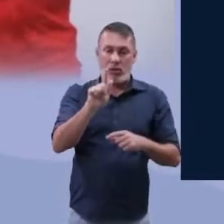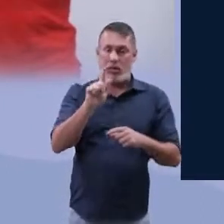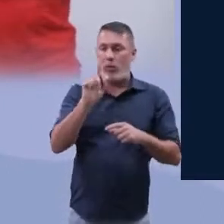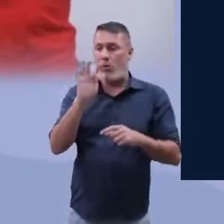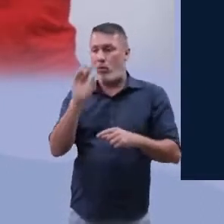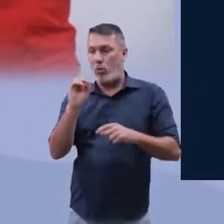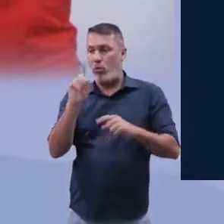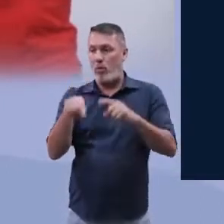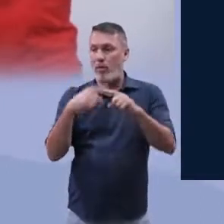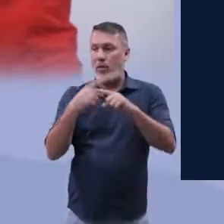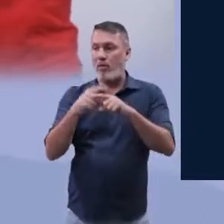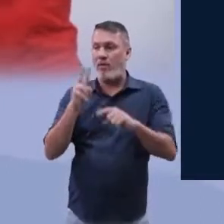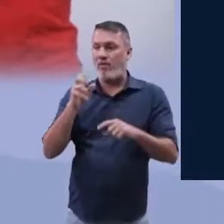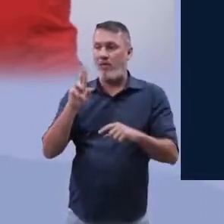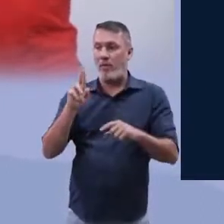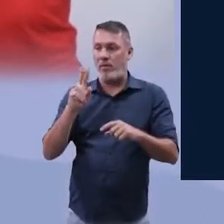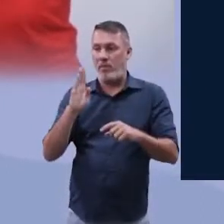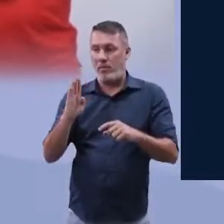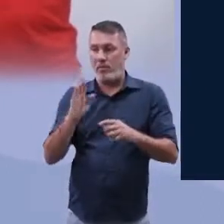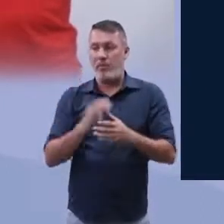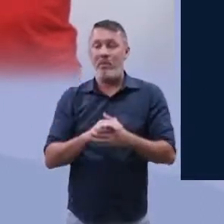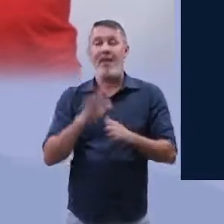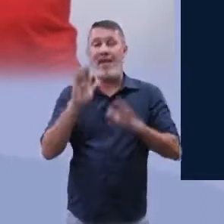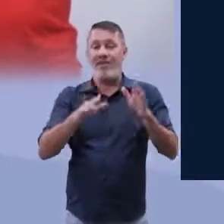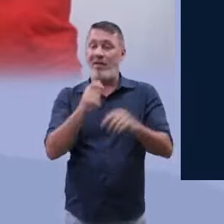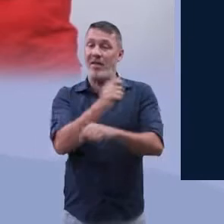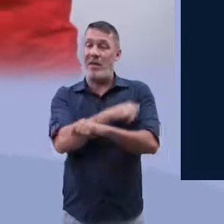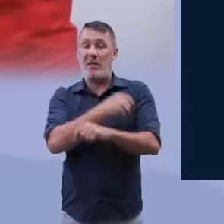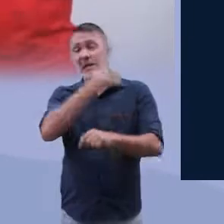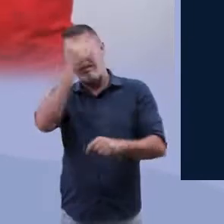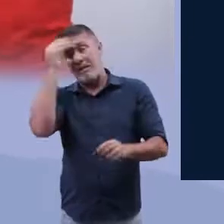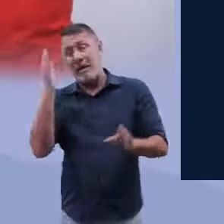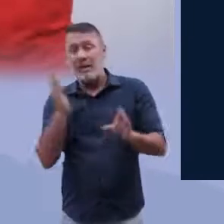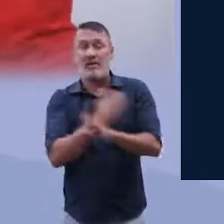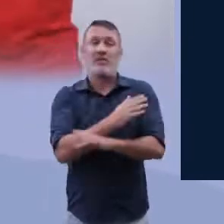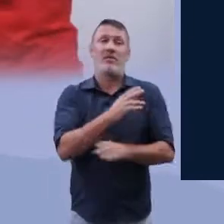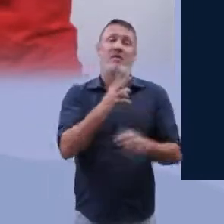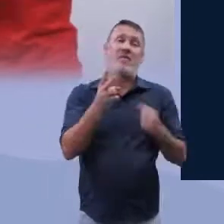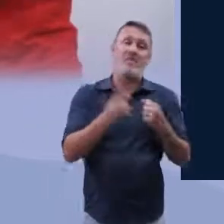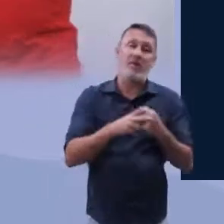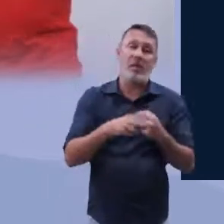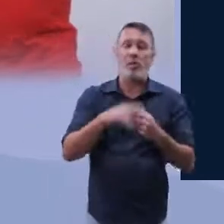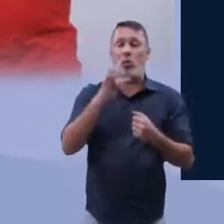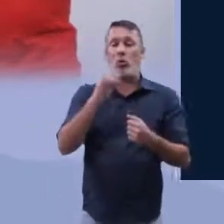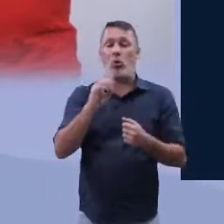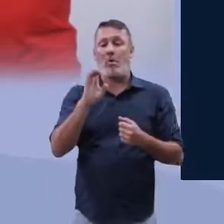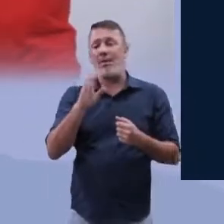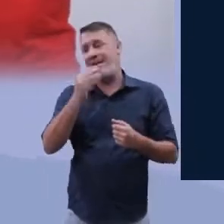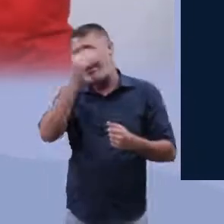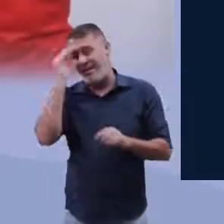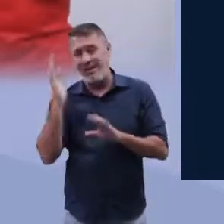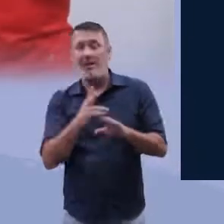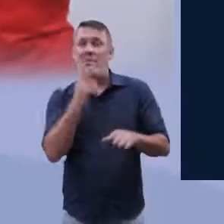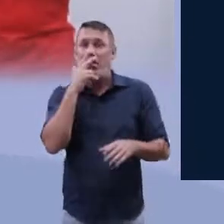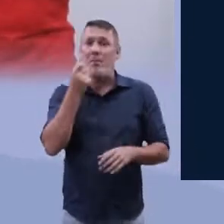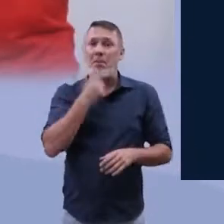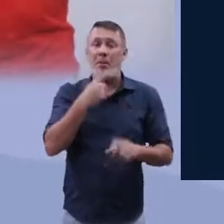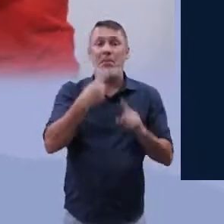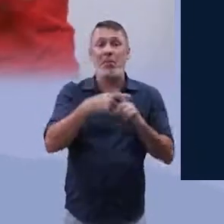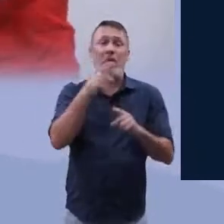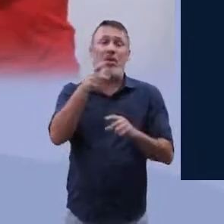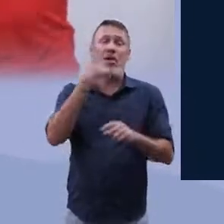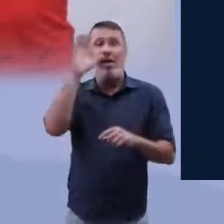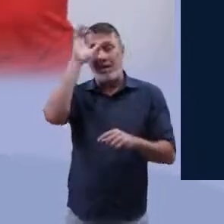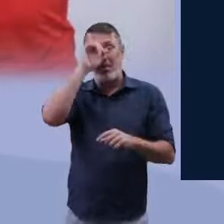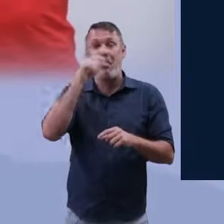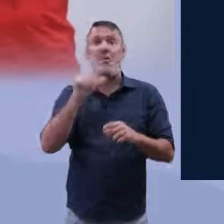alunos no dia a dia da sala de aula esquecem, deixam esse to be para trás, não esquece do verbo to be. Gente, parece até piada, né? Mas assim,